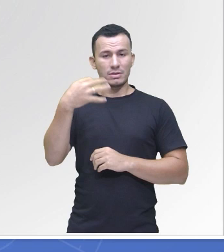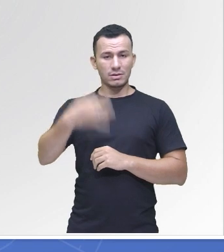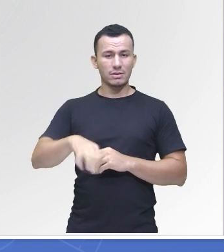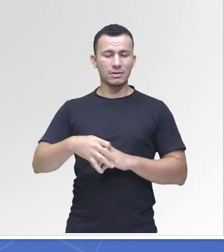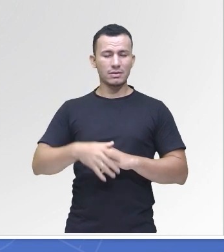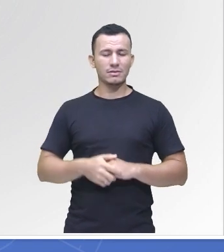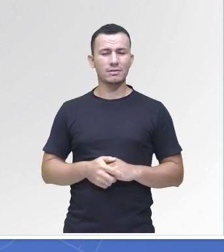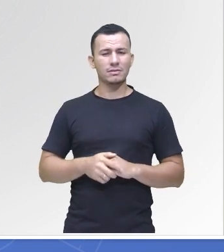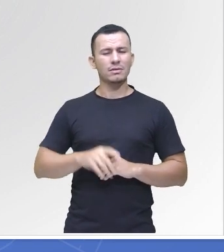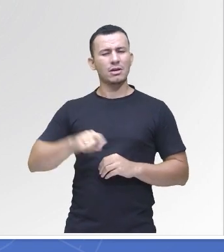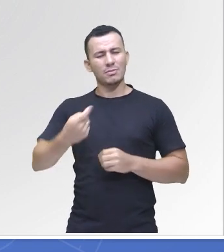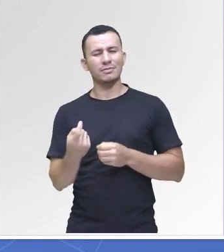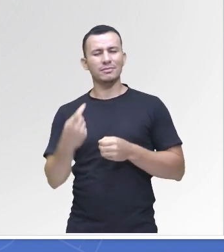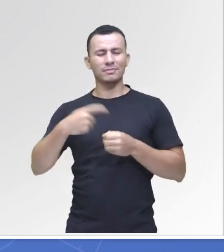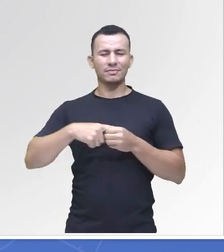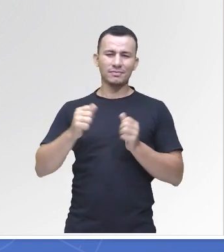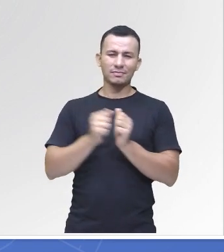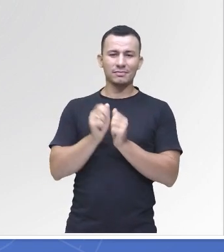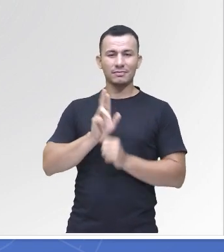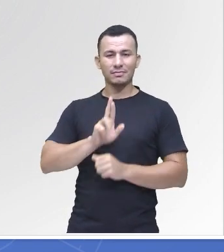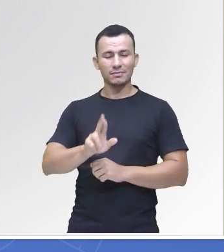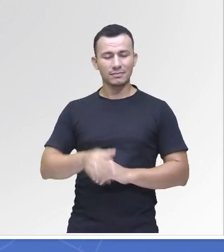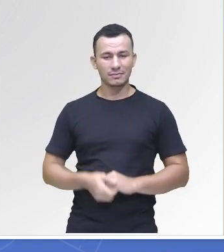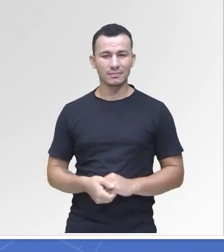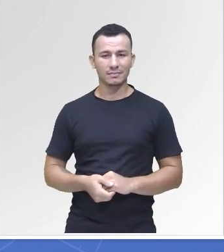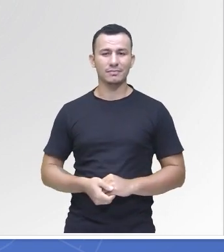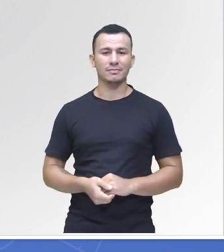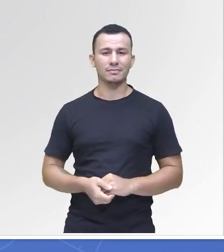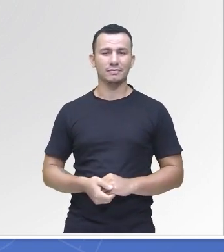correta. Daqui a pouquinho a gente volta para fazer a correção.